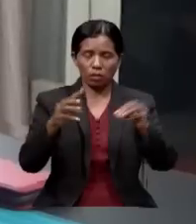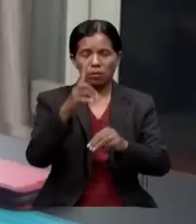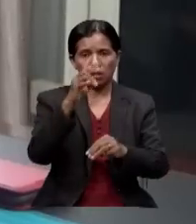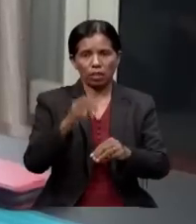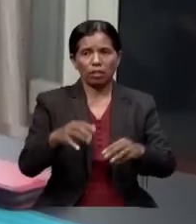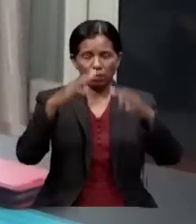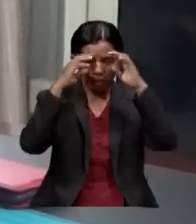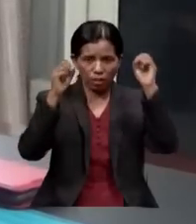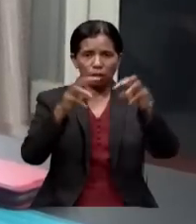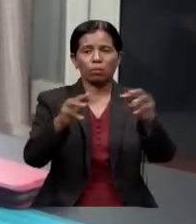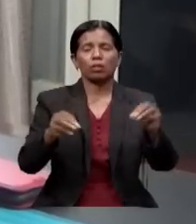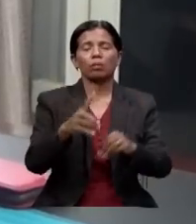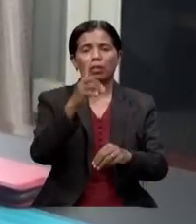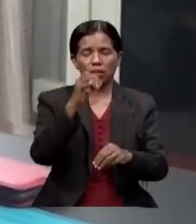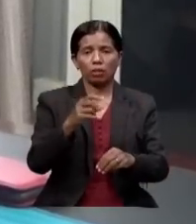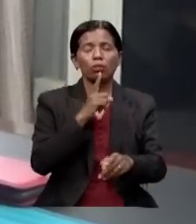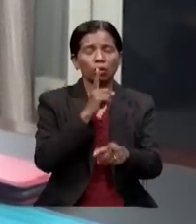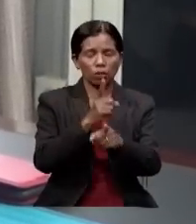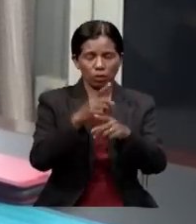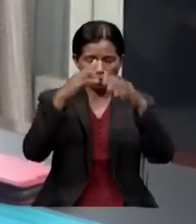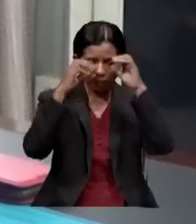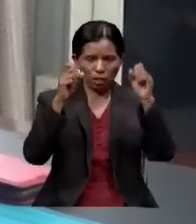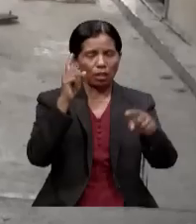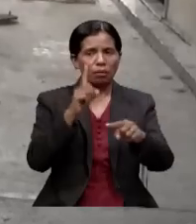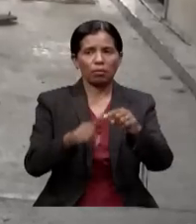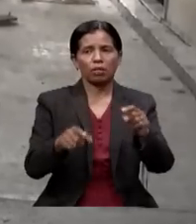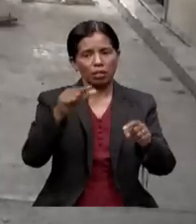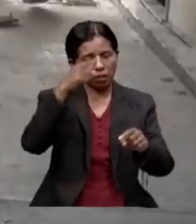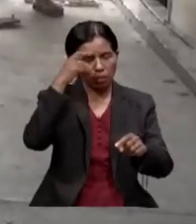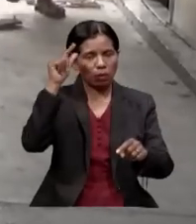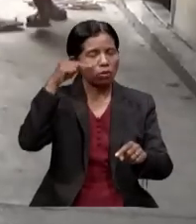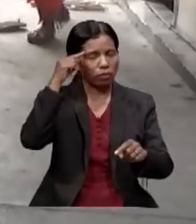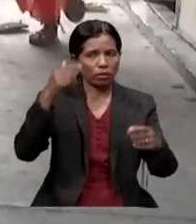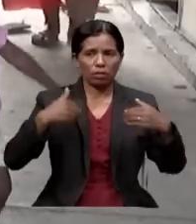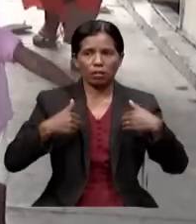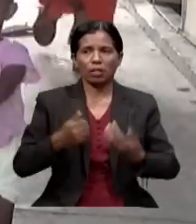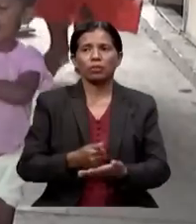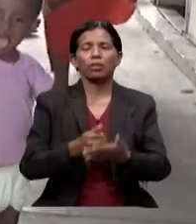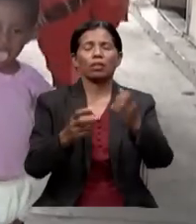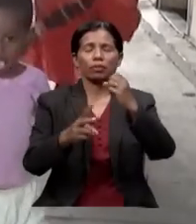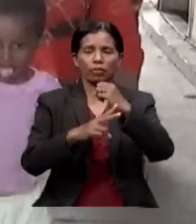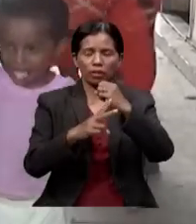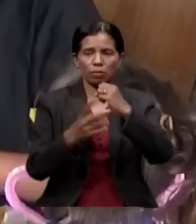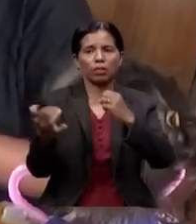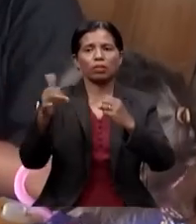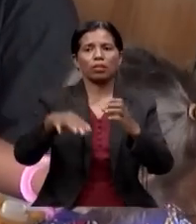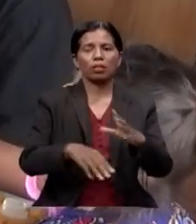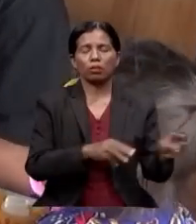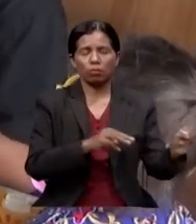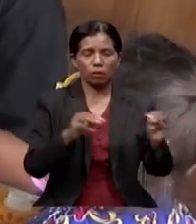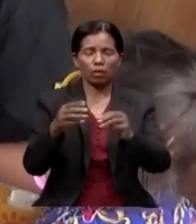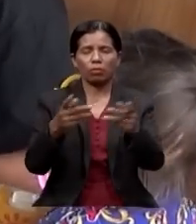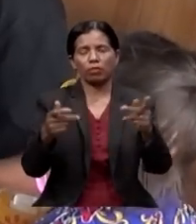munisipi Dili hateten tui rolos Presidente Republika labele interven tama governo se iha atu apoio vítima incêndio sirane hodi hasai ba fatin